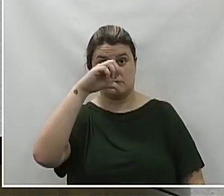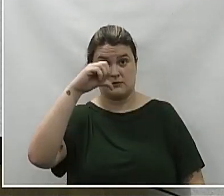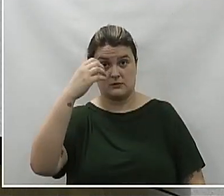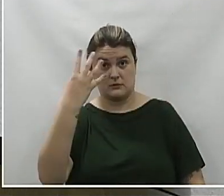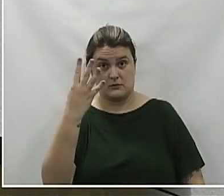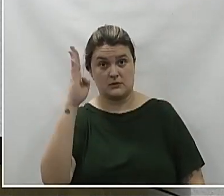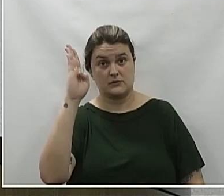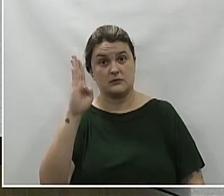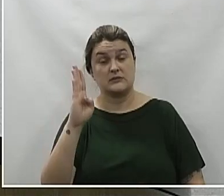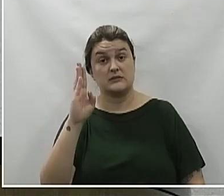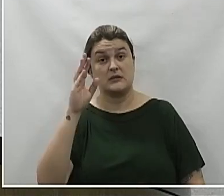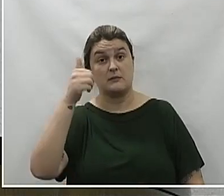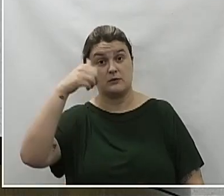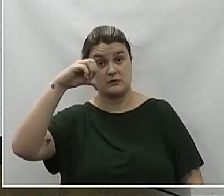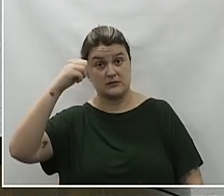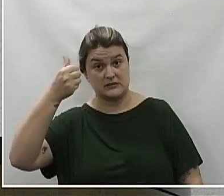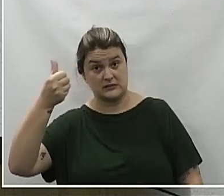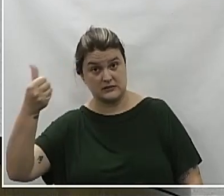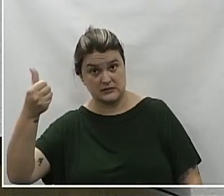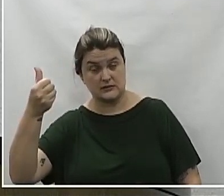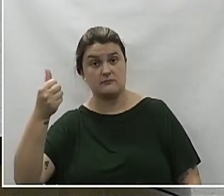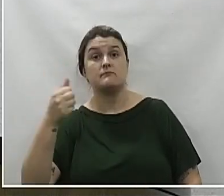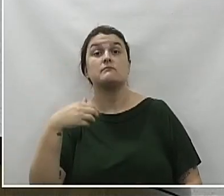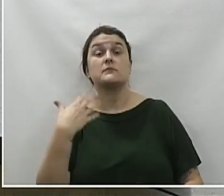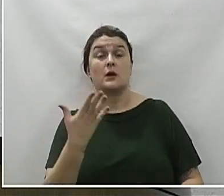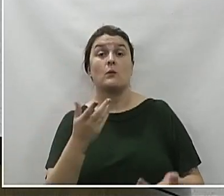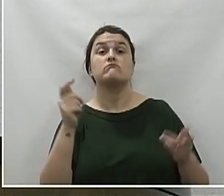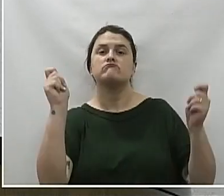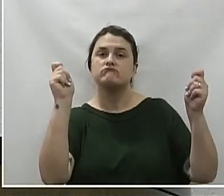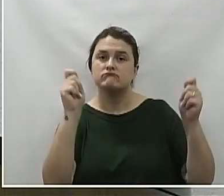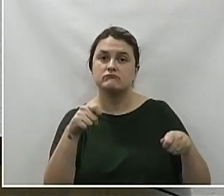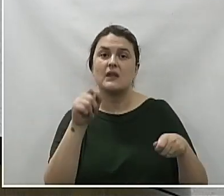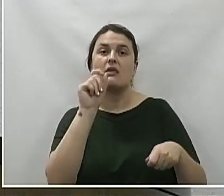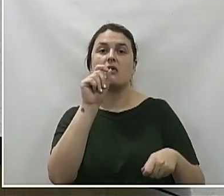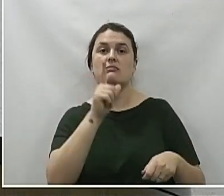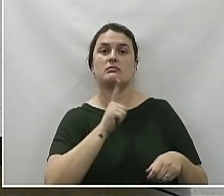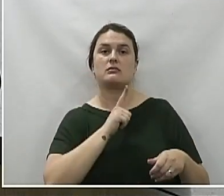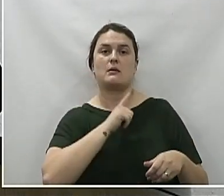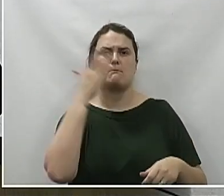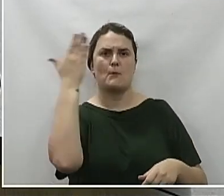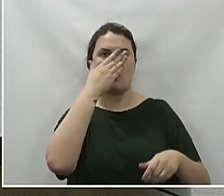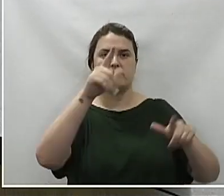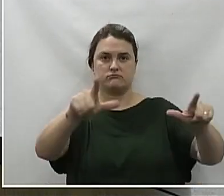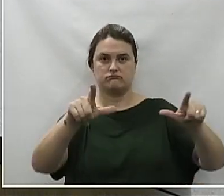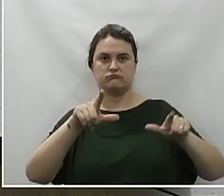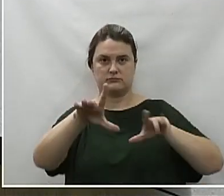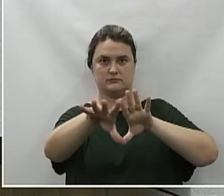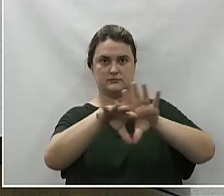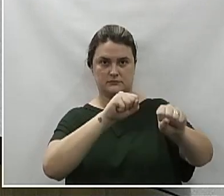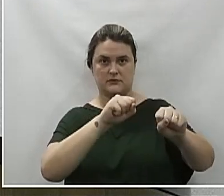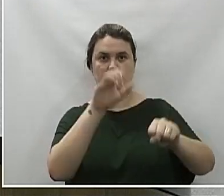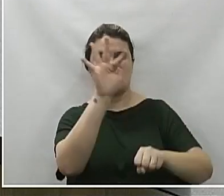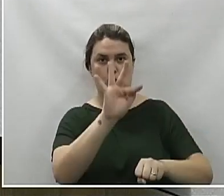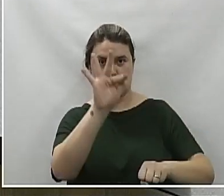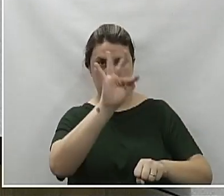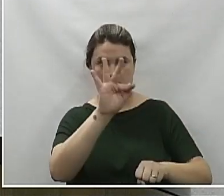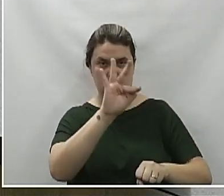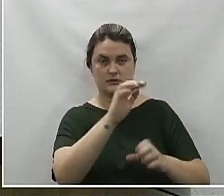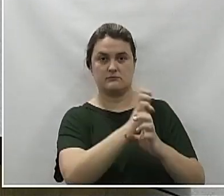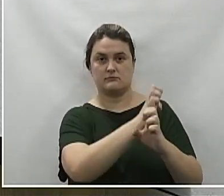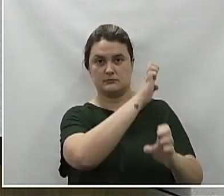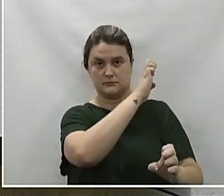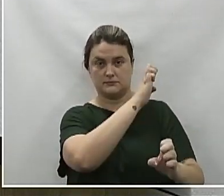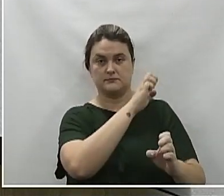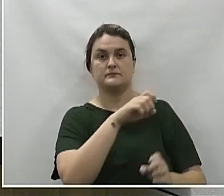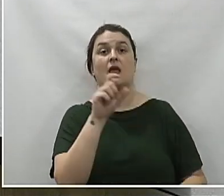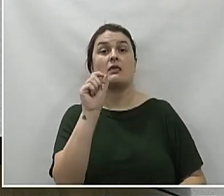1966 observadas condições de capacidade aos que possuem diploma de faculdade ou Escola Superior de engenharia